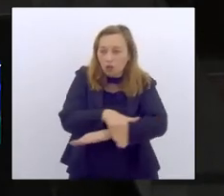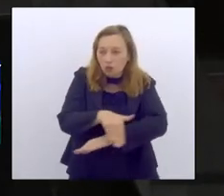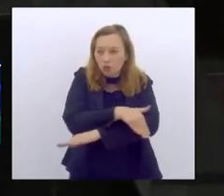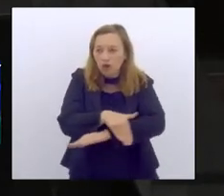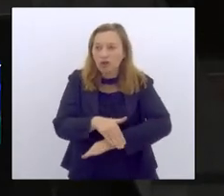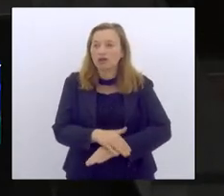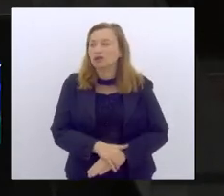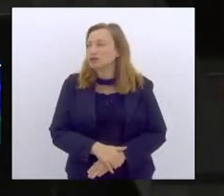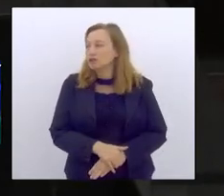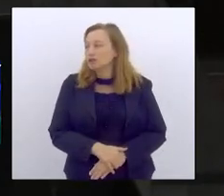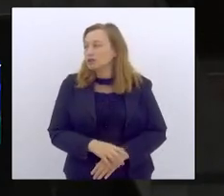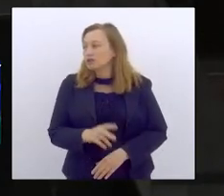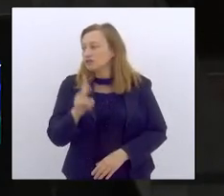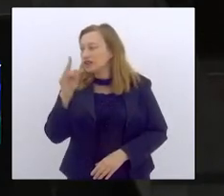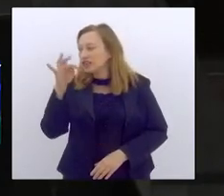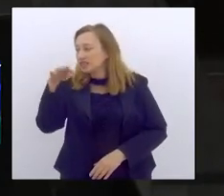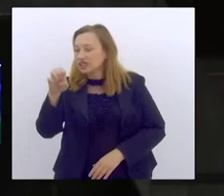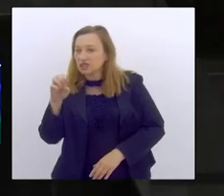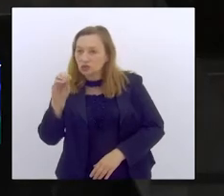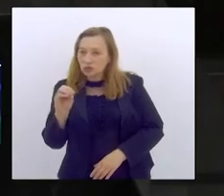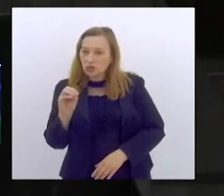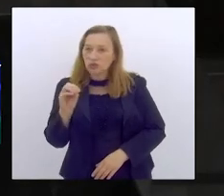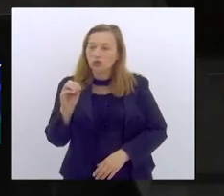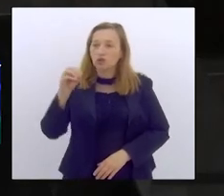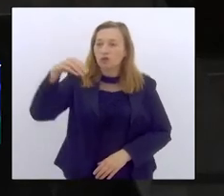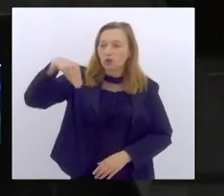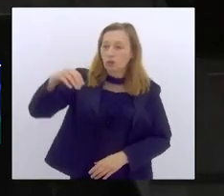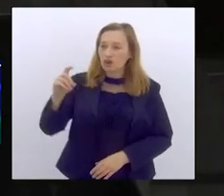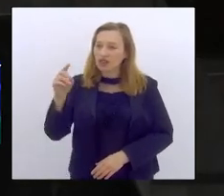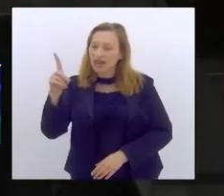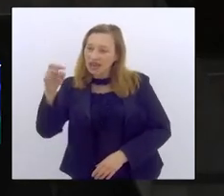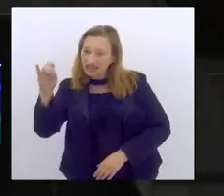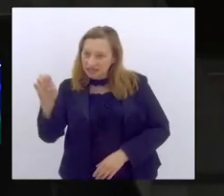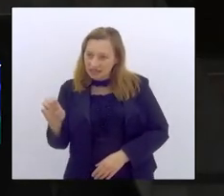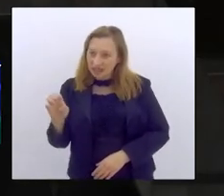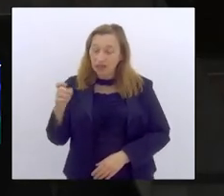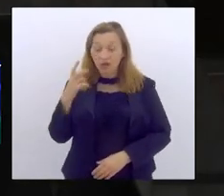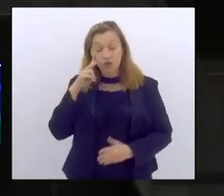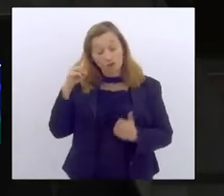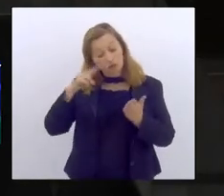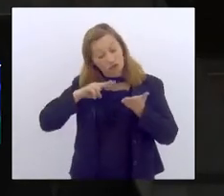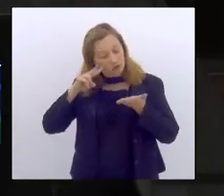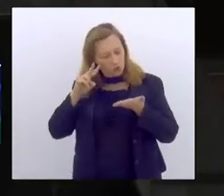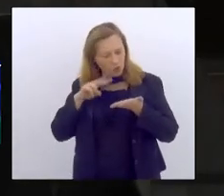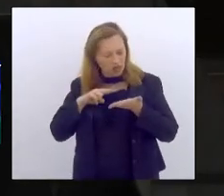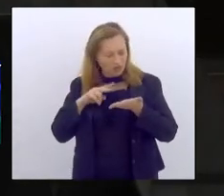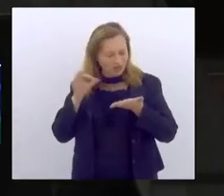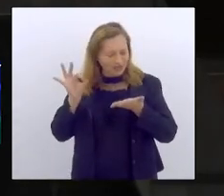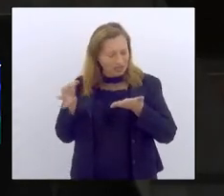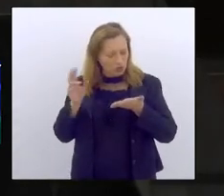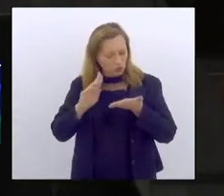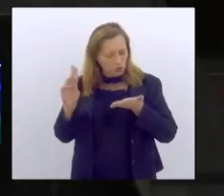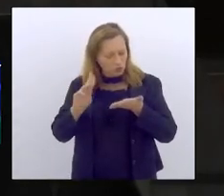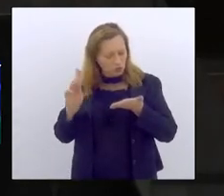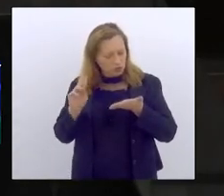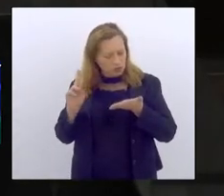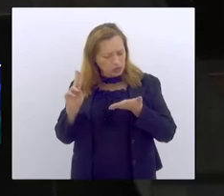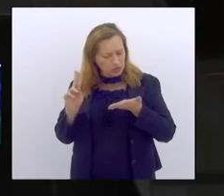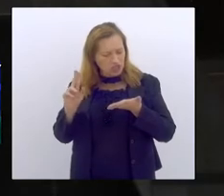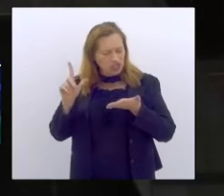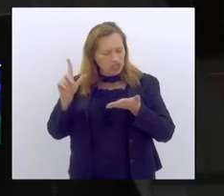Jean Valentino mouliac eu vejo aqui se se lei o corretamente o nome exatamente